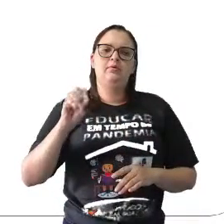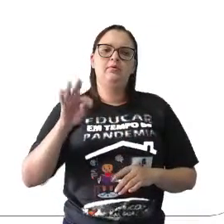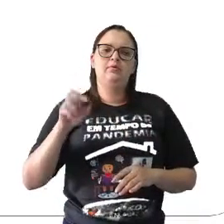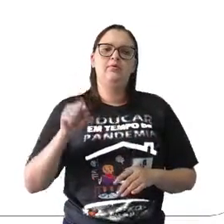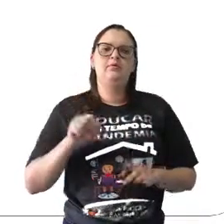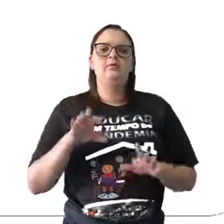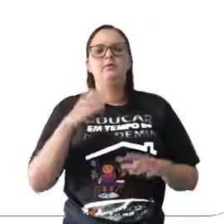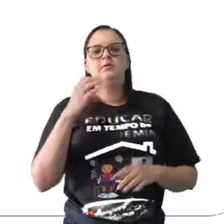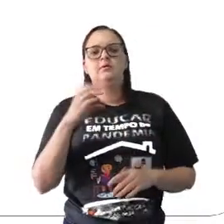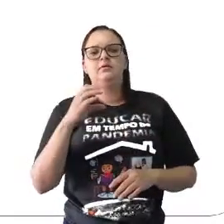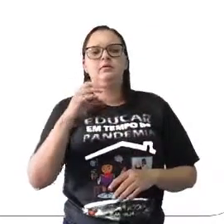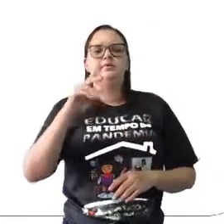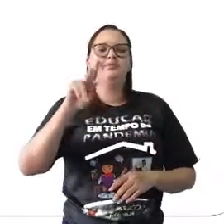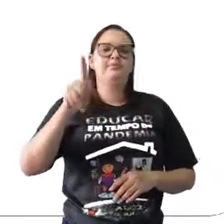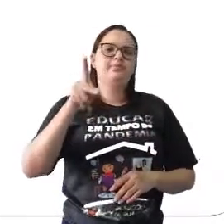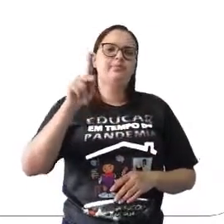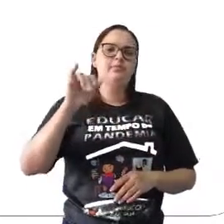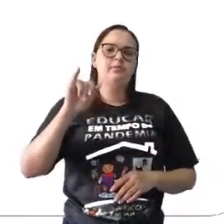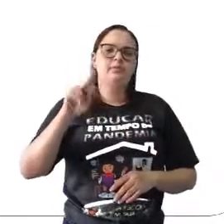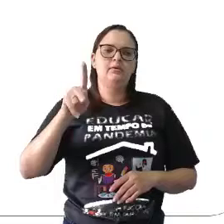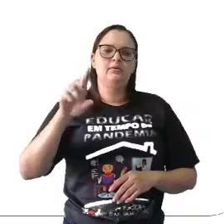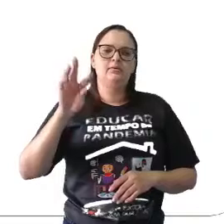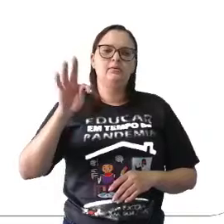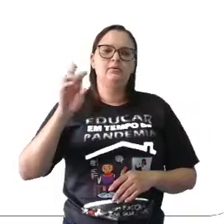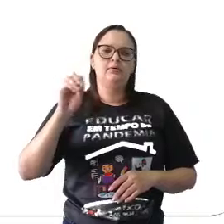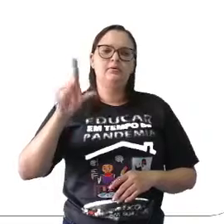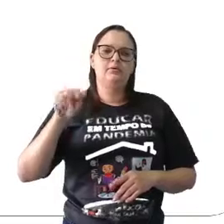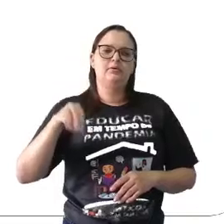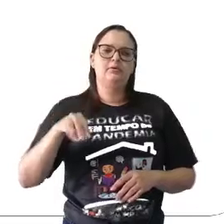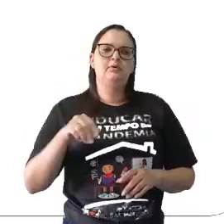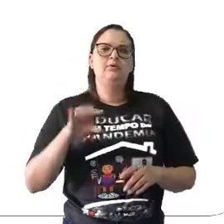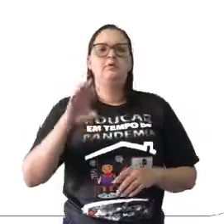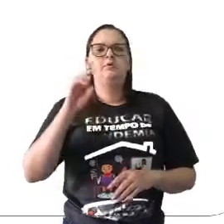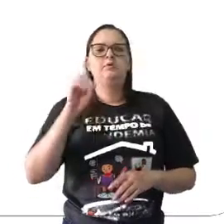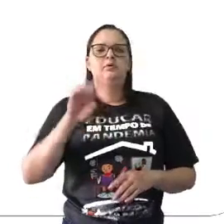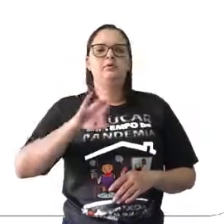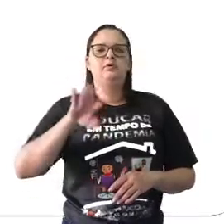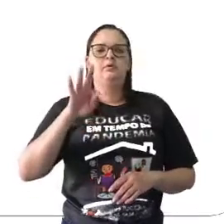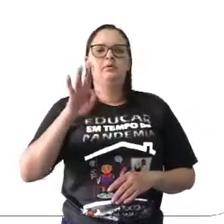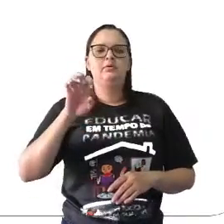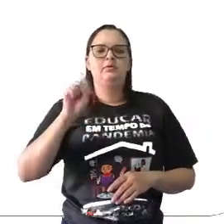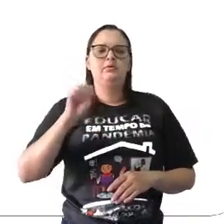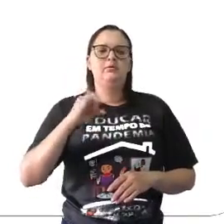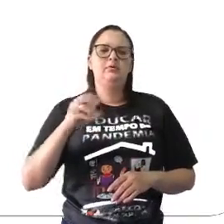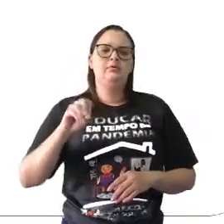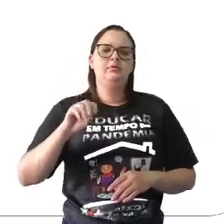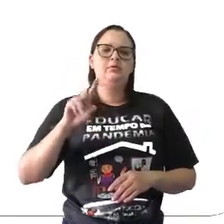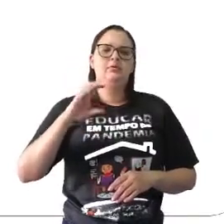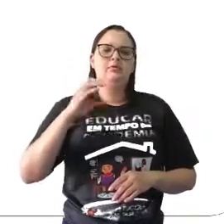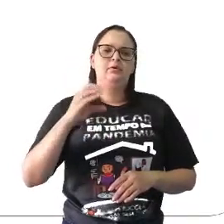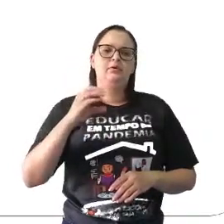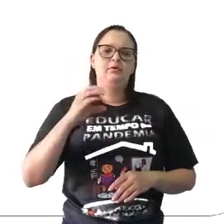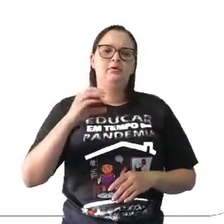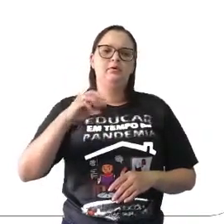o hipotálamo, letra D testículos e letra E mamas. Vocês vão marcar o que vocês acham que está correto.